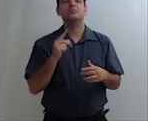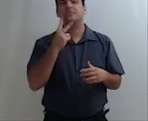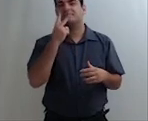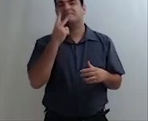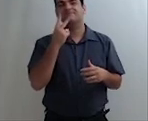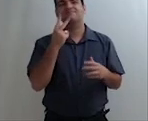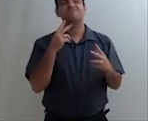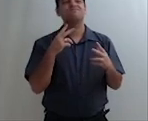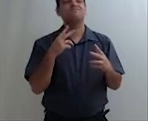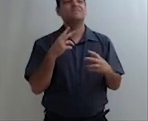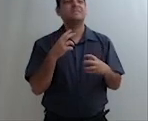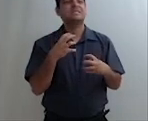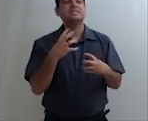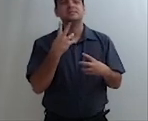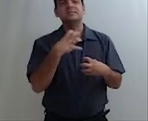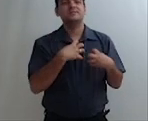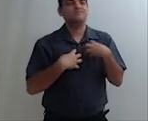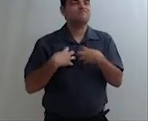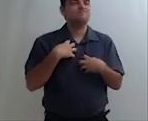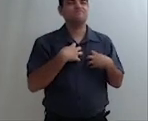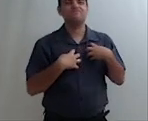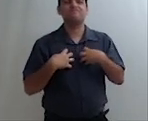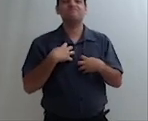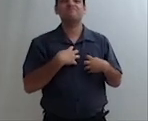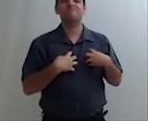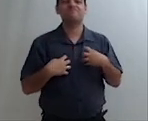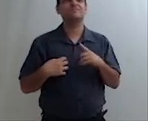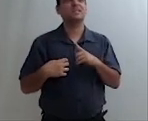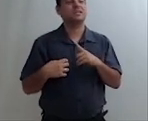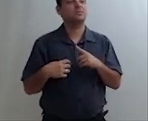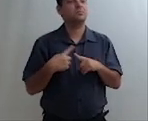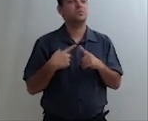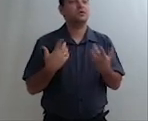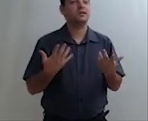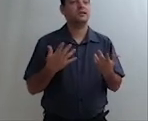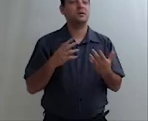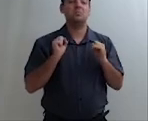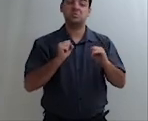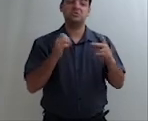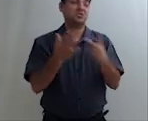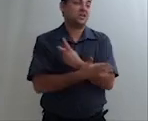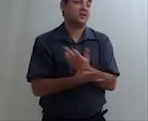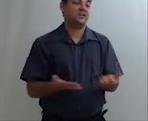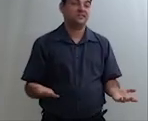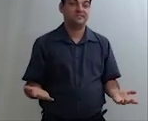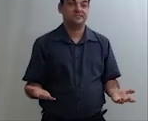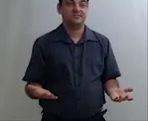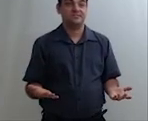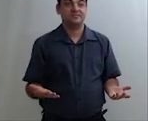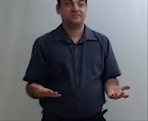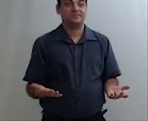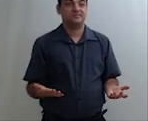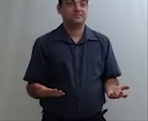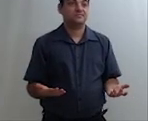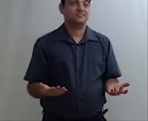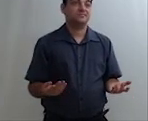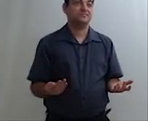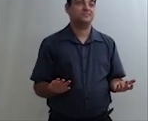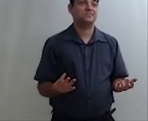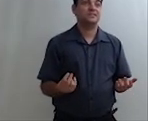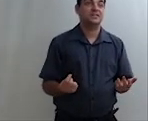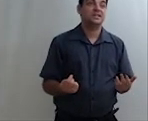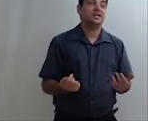afirmações de autoria dando margem eh muito considerável eh eh para